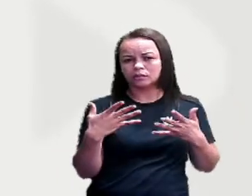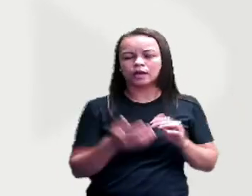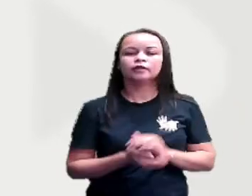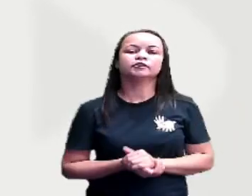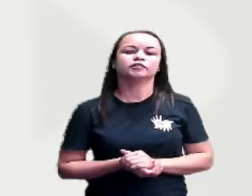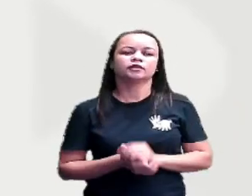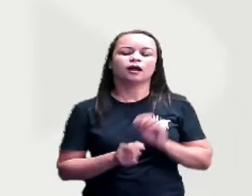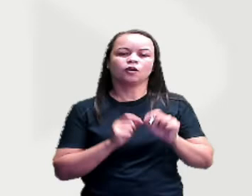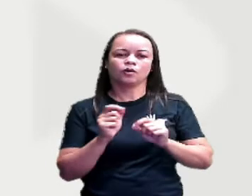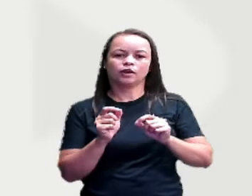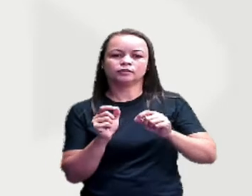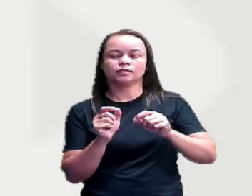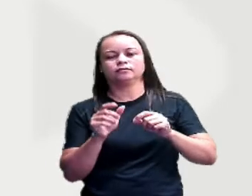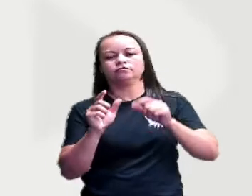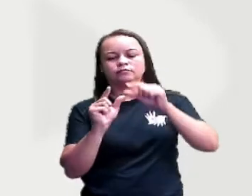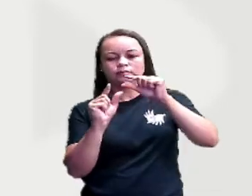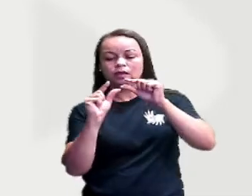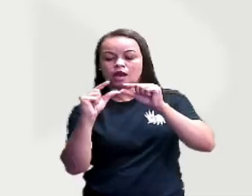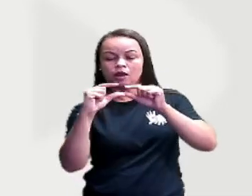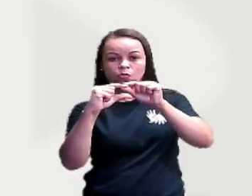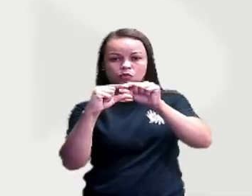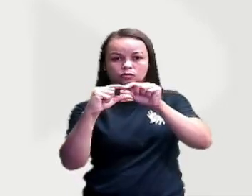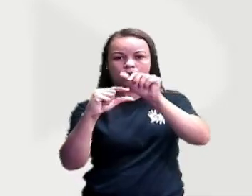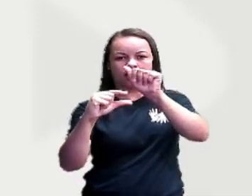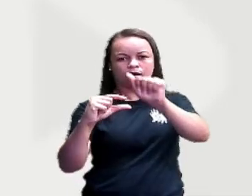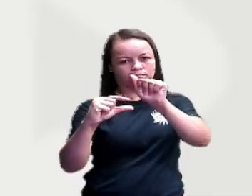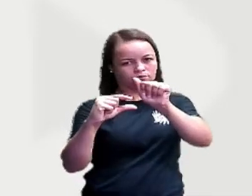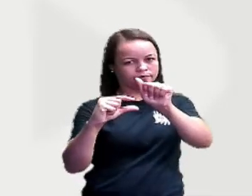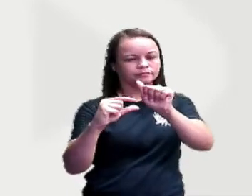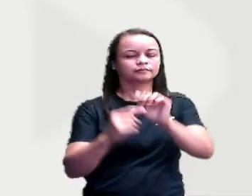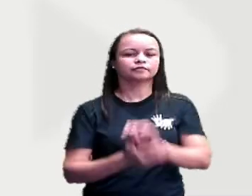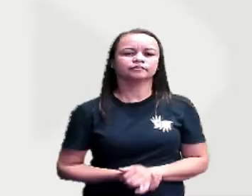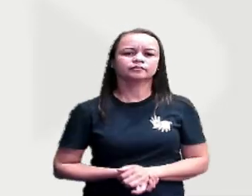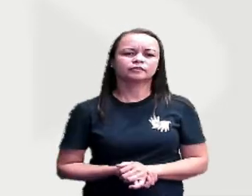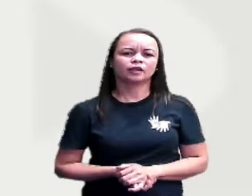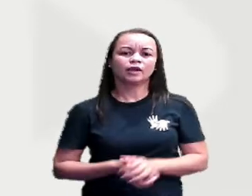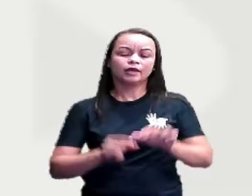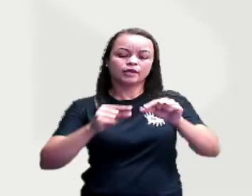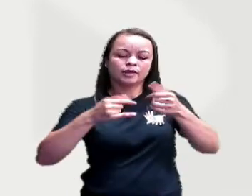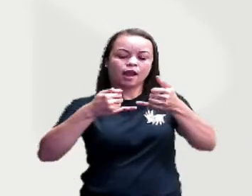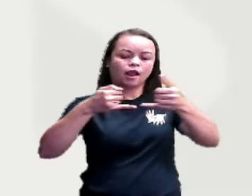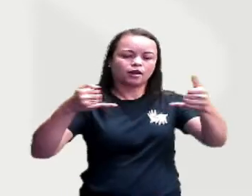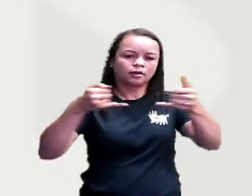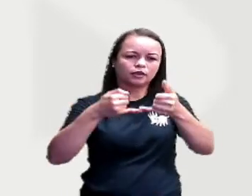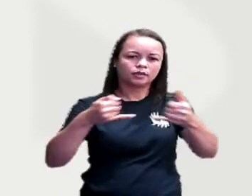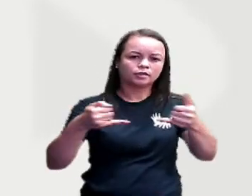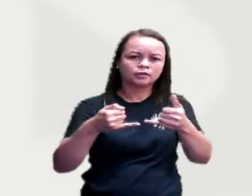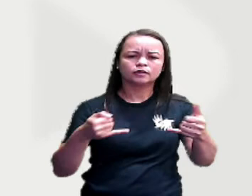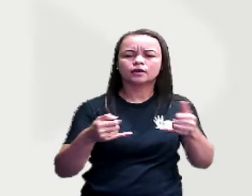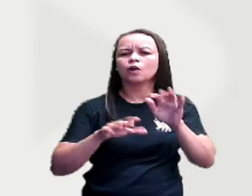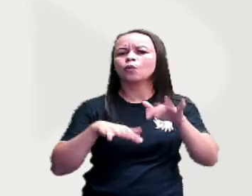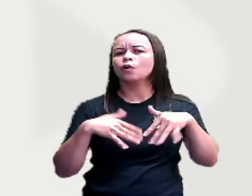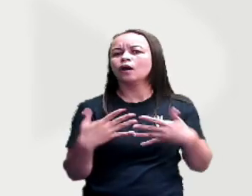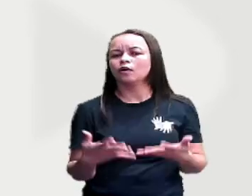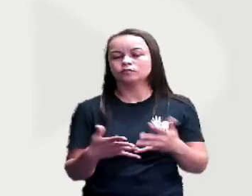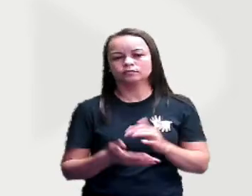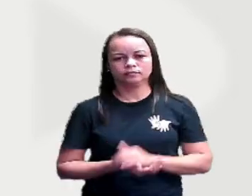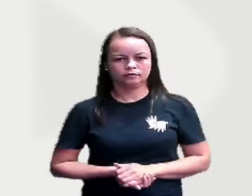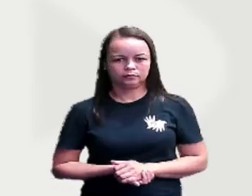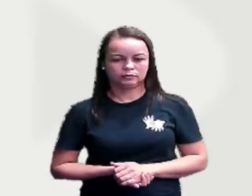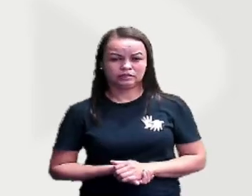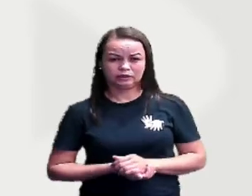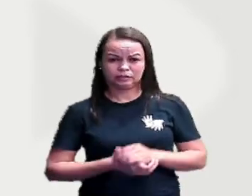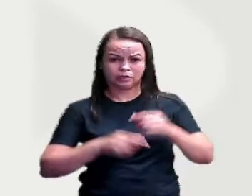A, tá vendo? E qual linha ele está localizado? Ele está localizado na linha